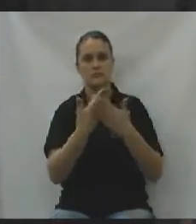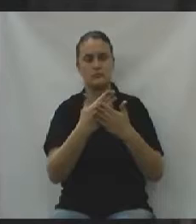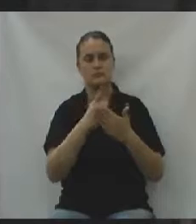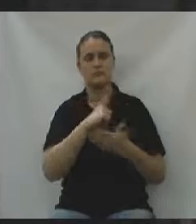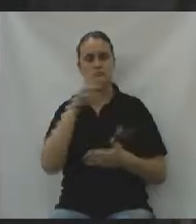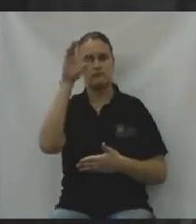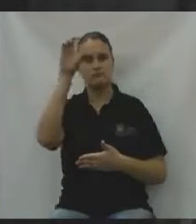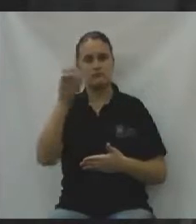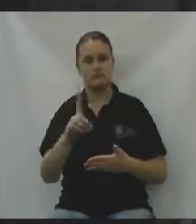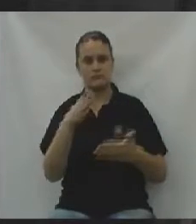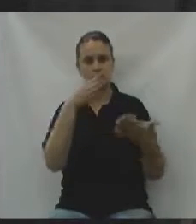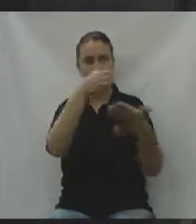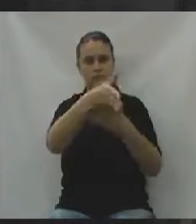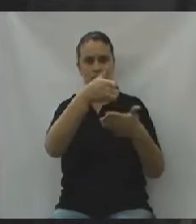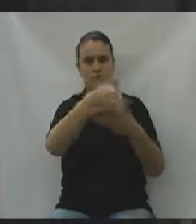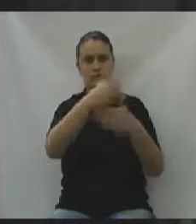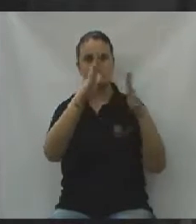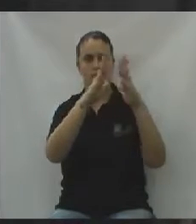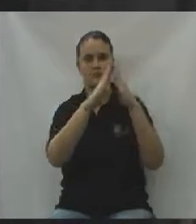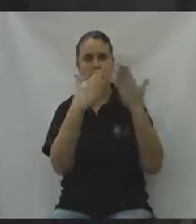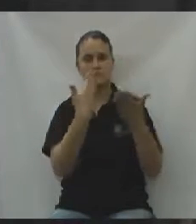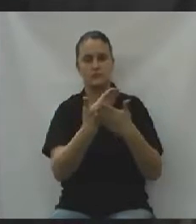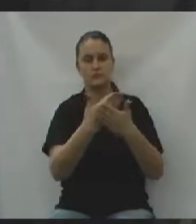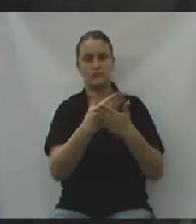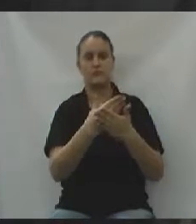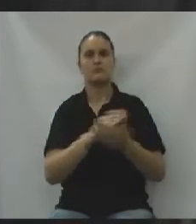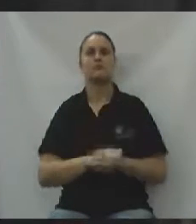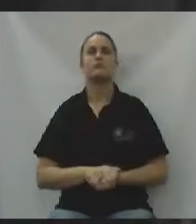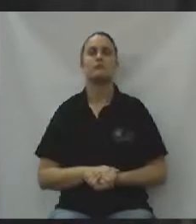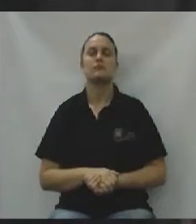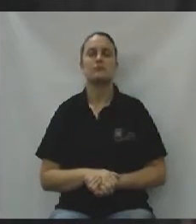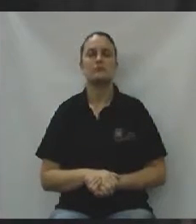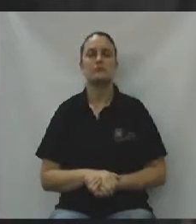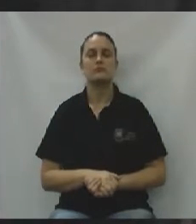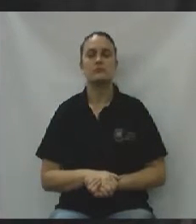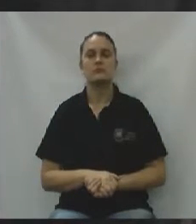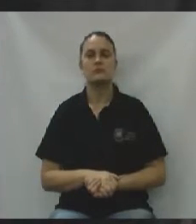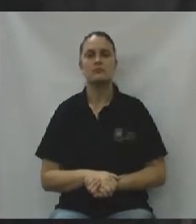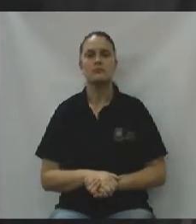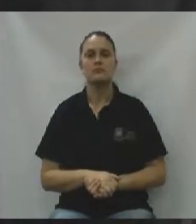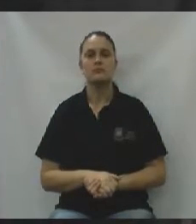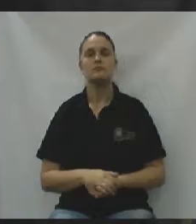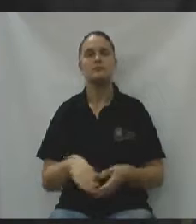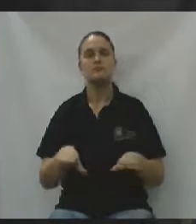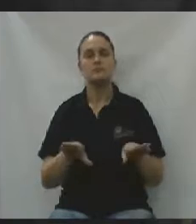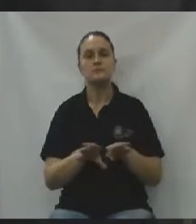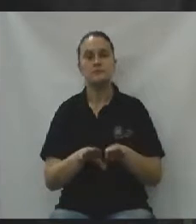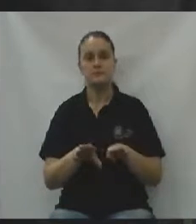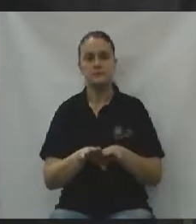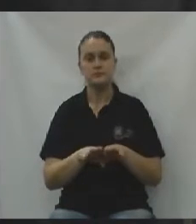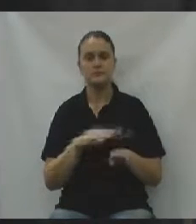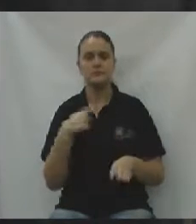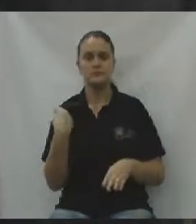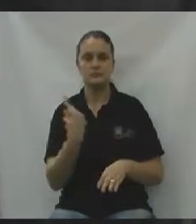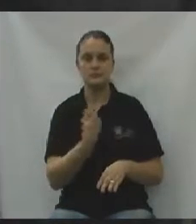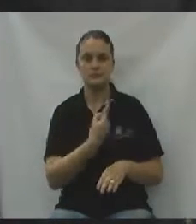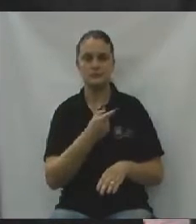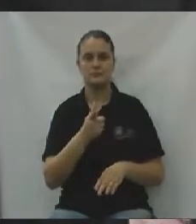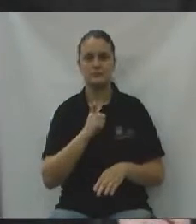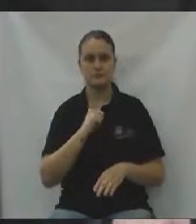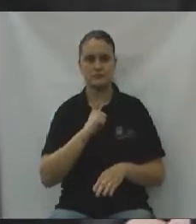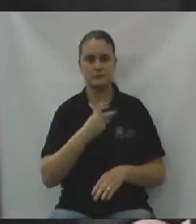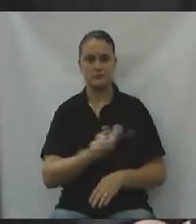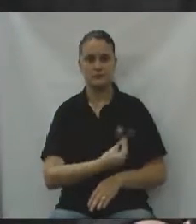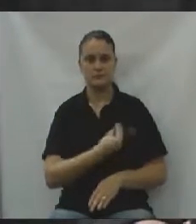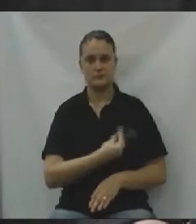a frequência, a permanência e o sucesso escolar. Também nós estamos aí